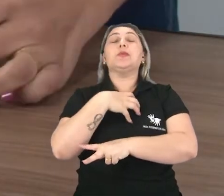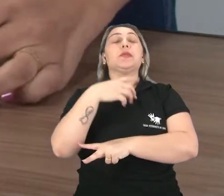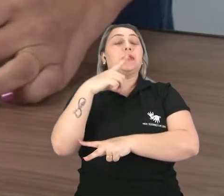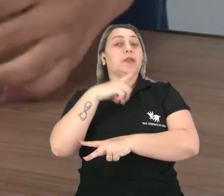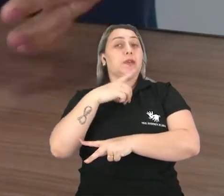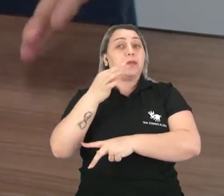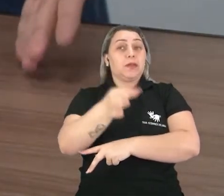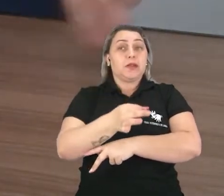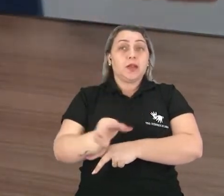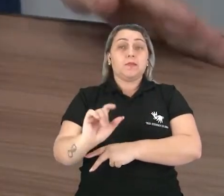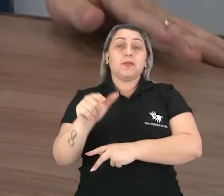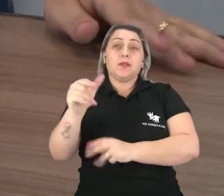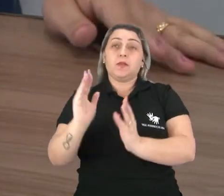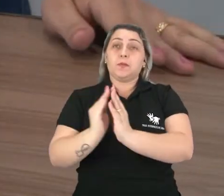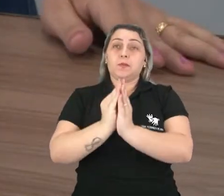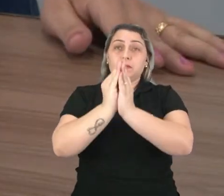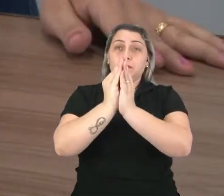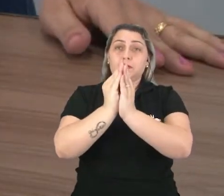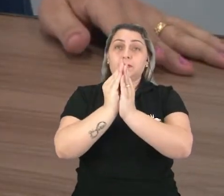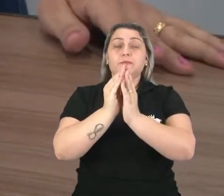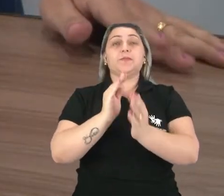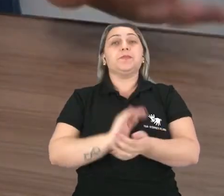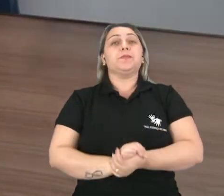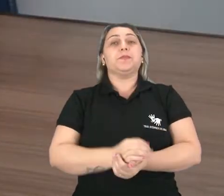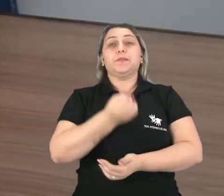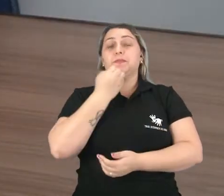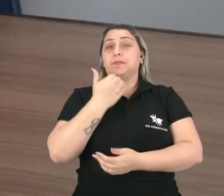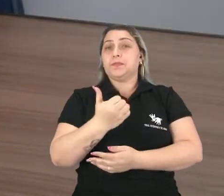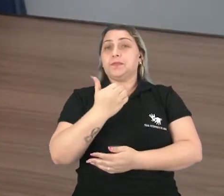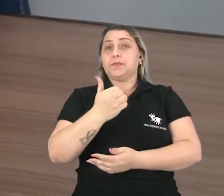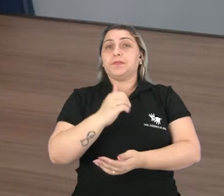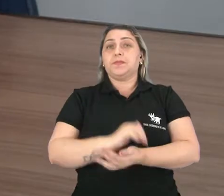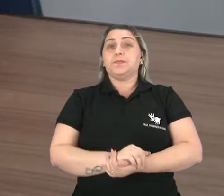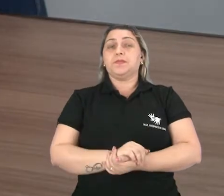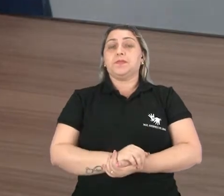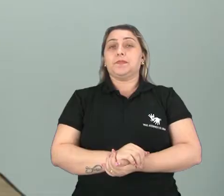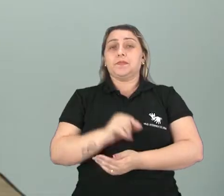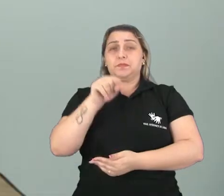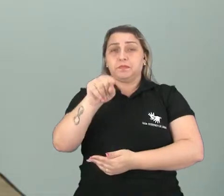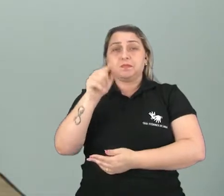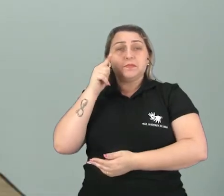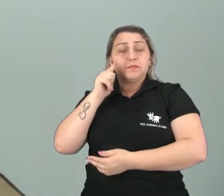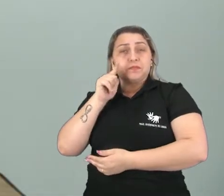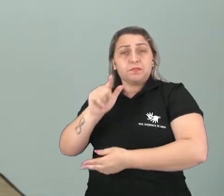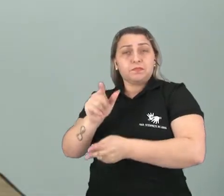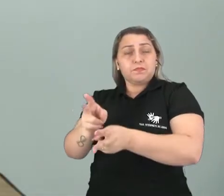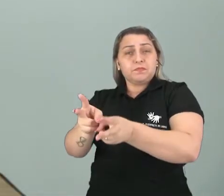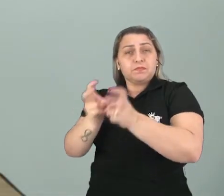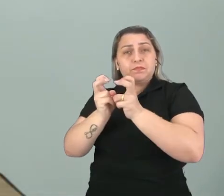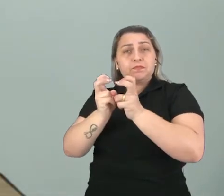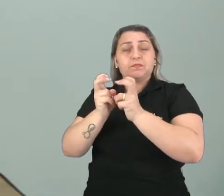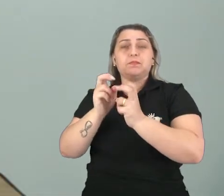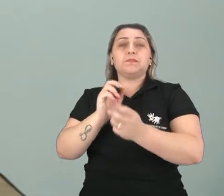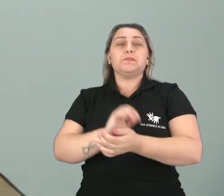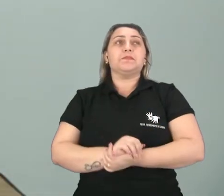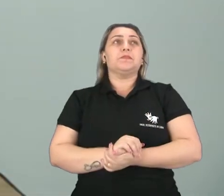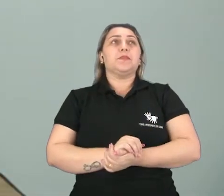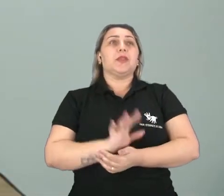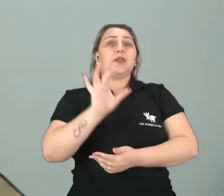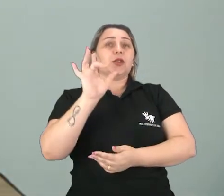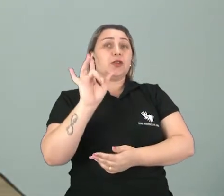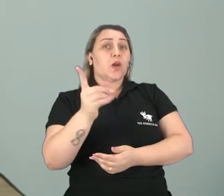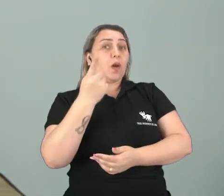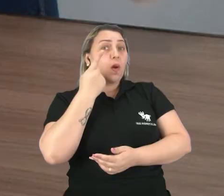nós temos tampas e nessa, bonecos. Muito bem, você consegue, percebendo aqui,